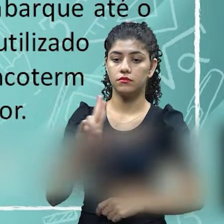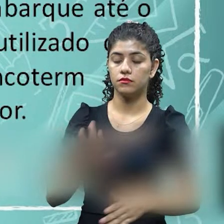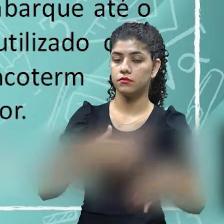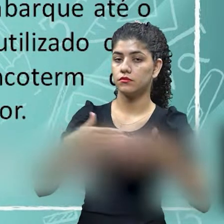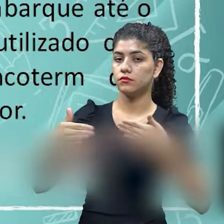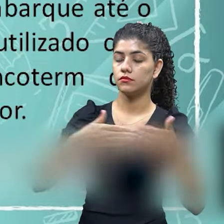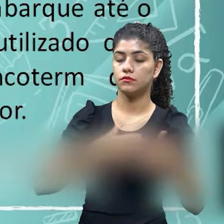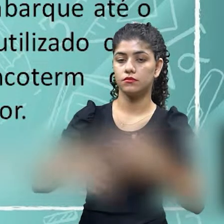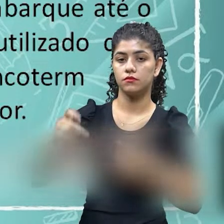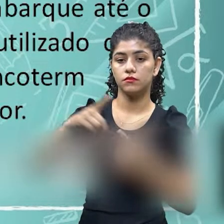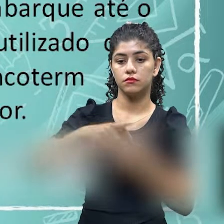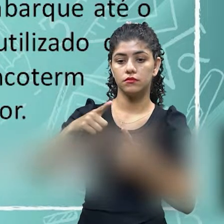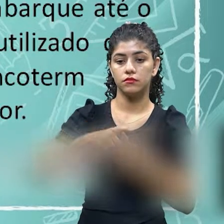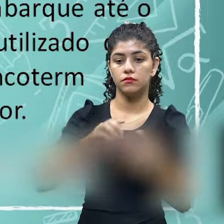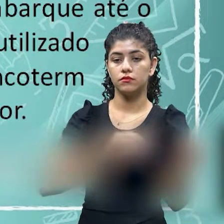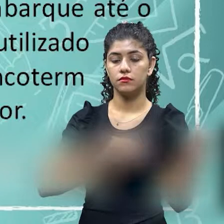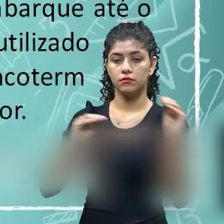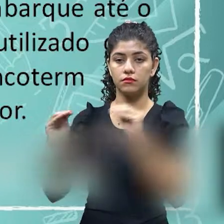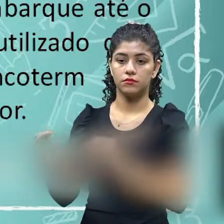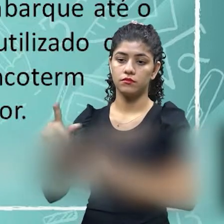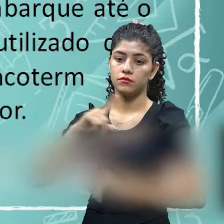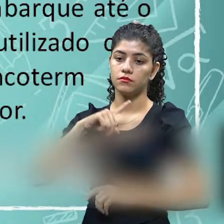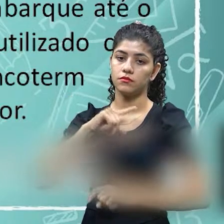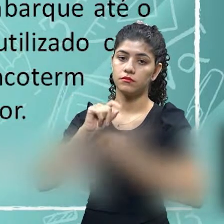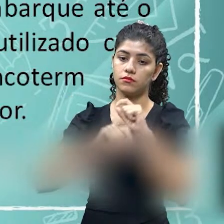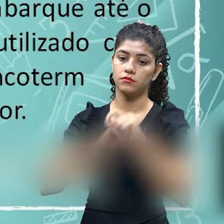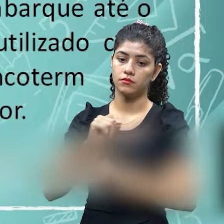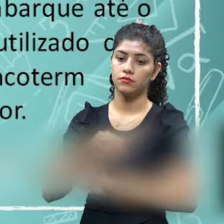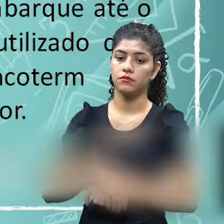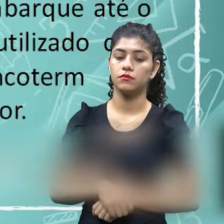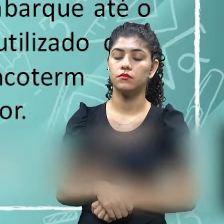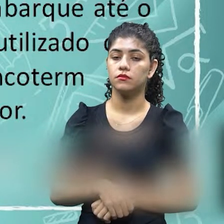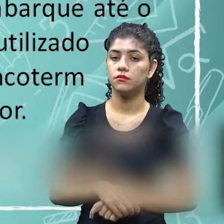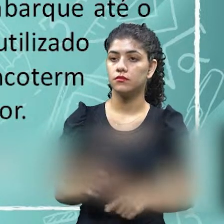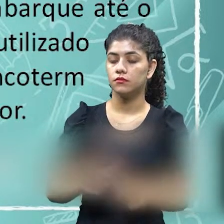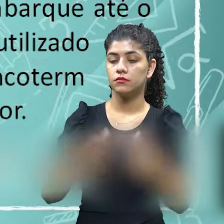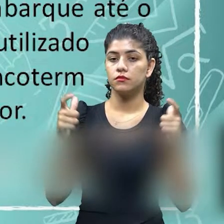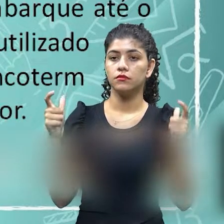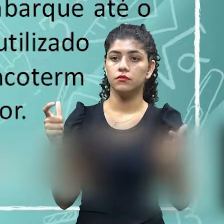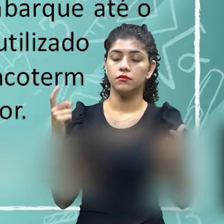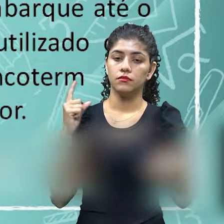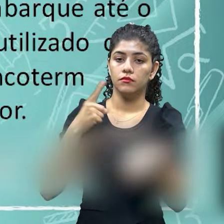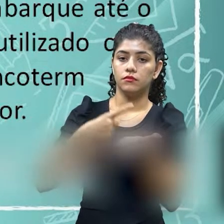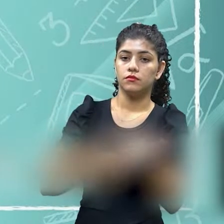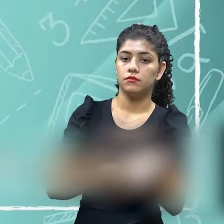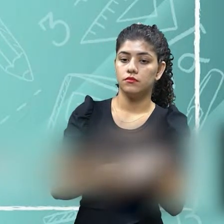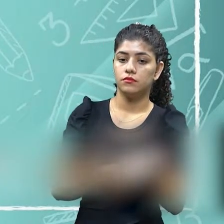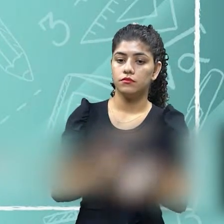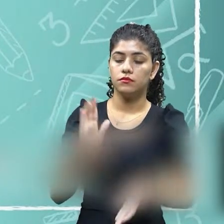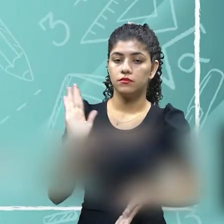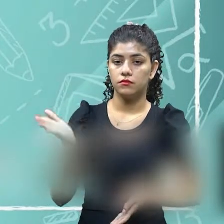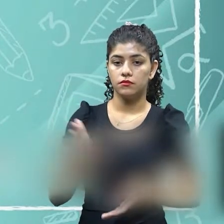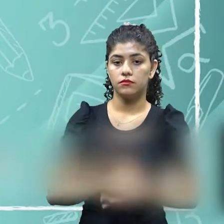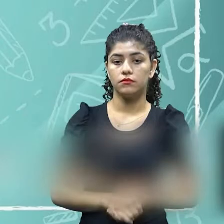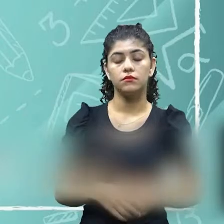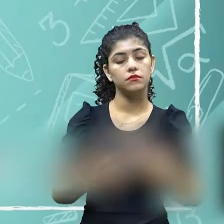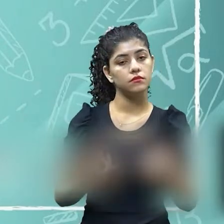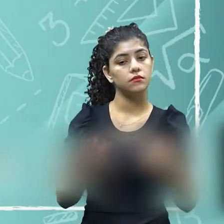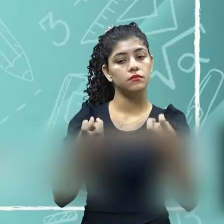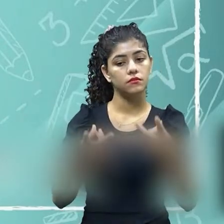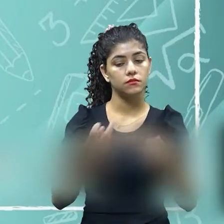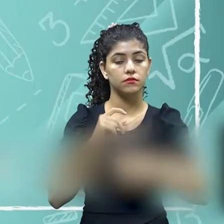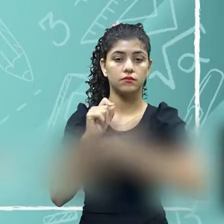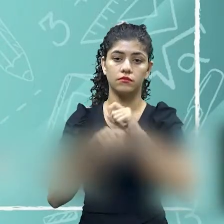modalidade de transporte. Trata-se do Incoterm que estabelece o maior grau de compromisso para o exportador. Então observamos que